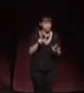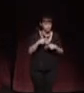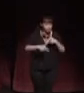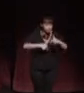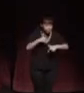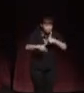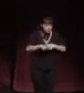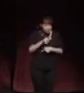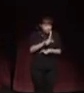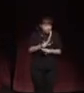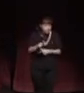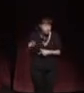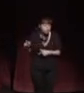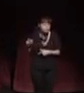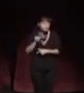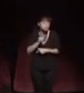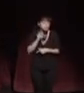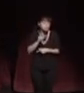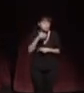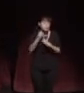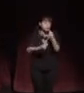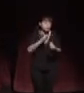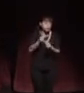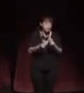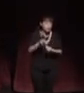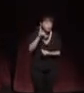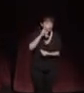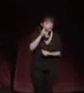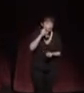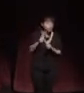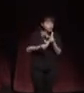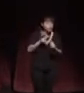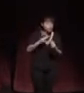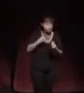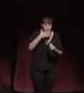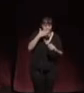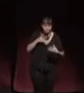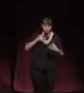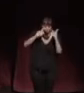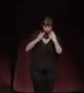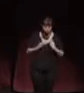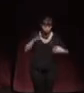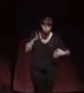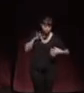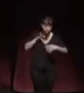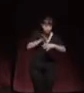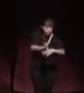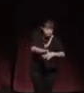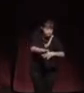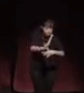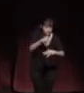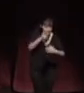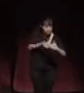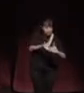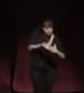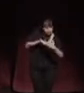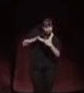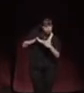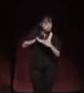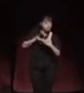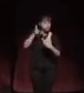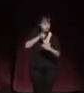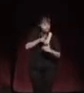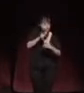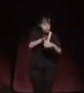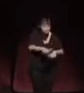feito para nos relembrar o gesto humano, para ajudar a relembrar o gesto humano, para que